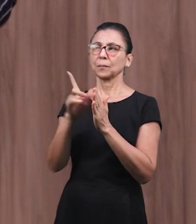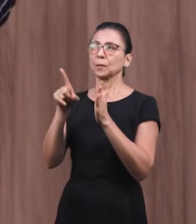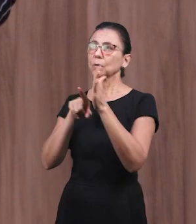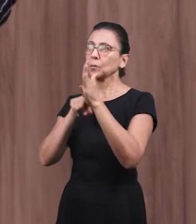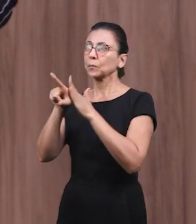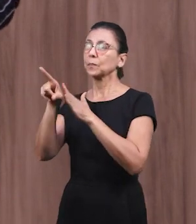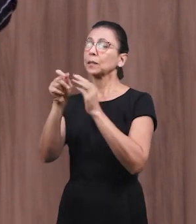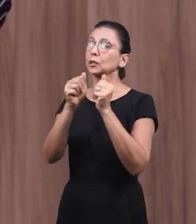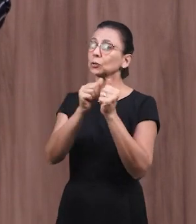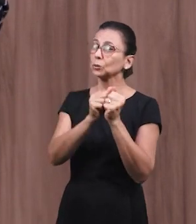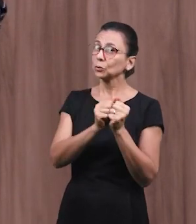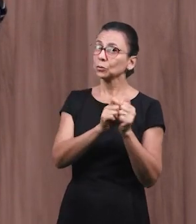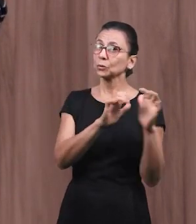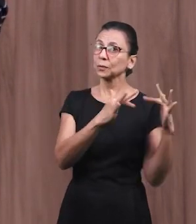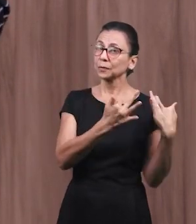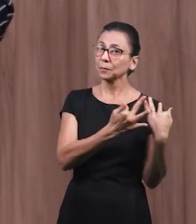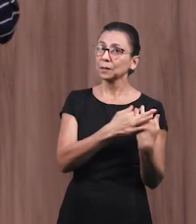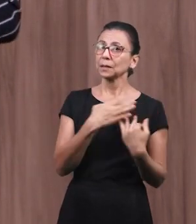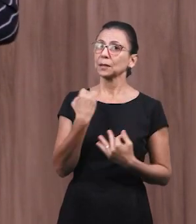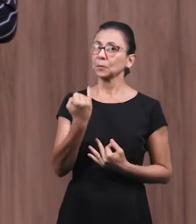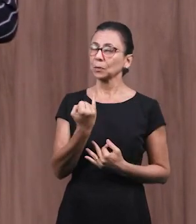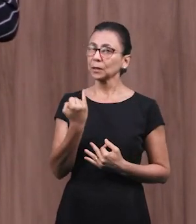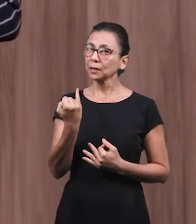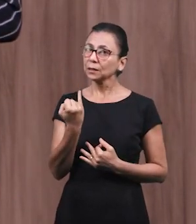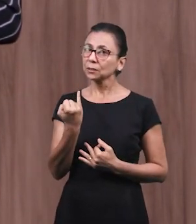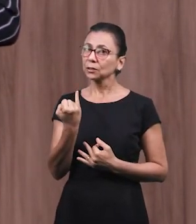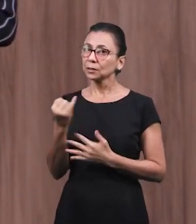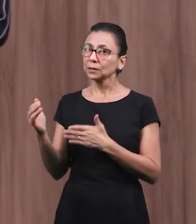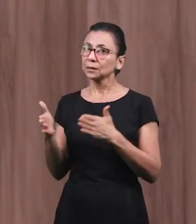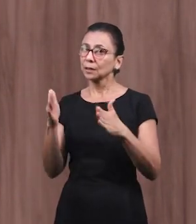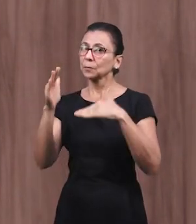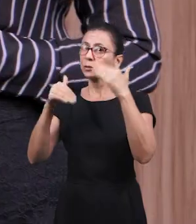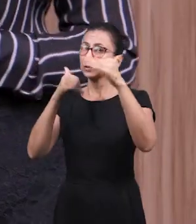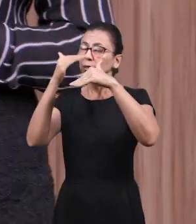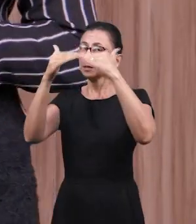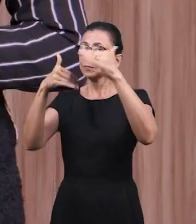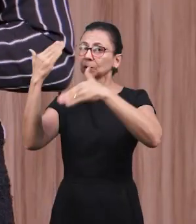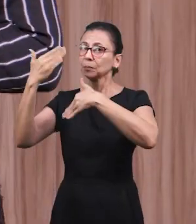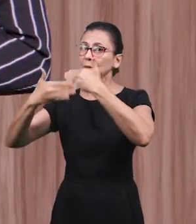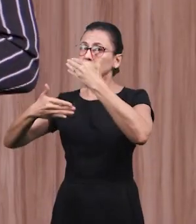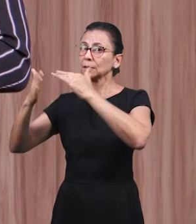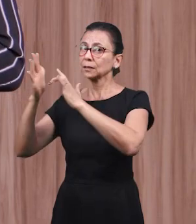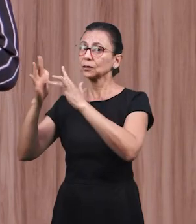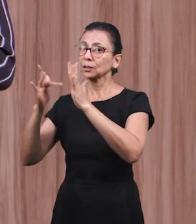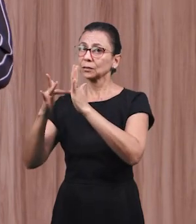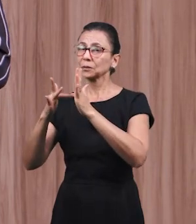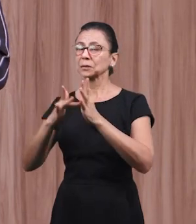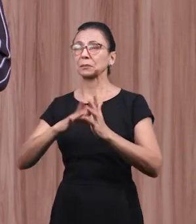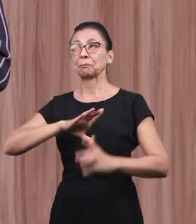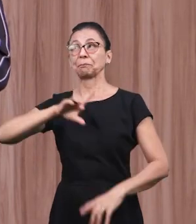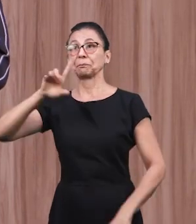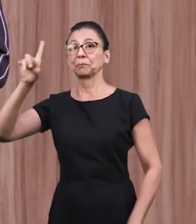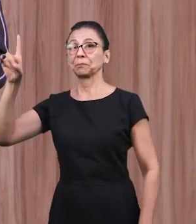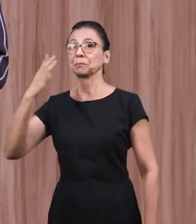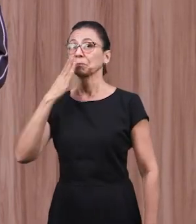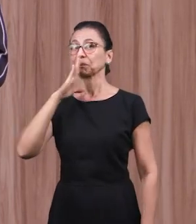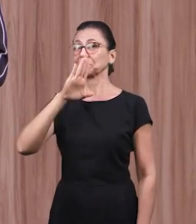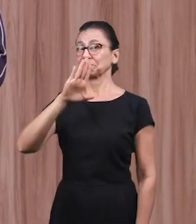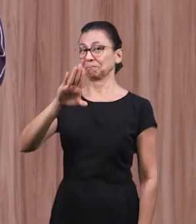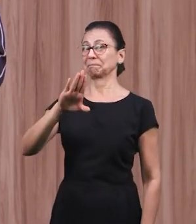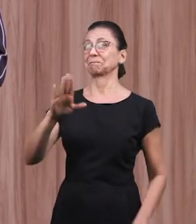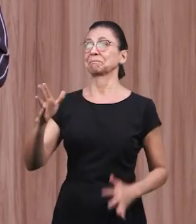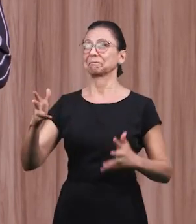aprendendo sobre Jesus na dinâmica dessa caminhada. Há também uma promessa do nosso